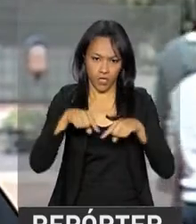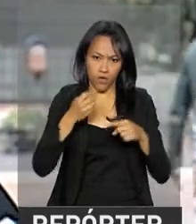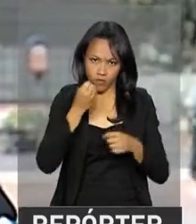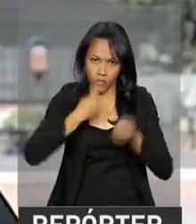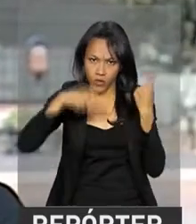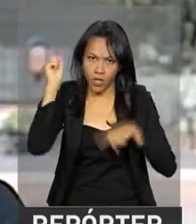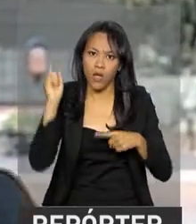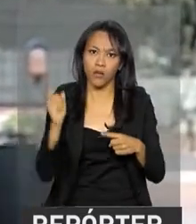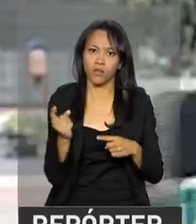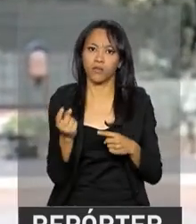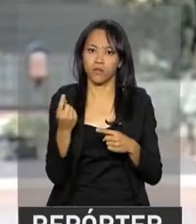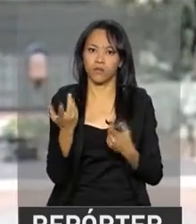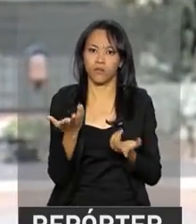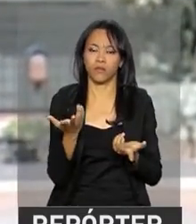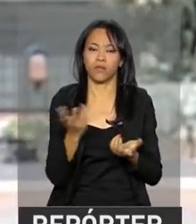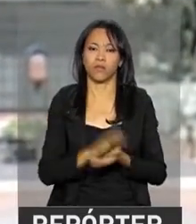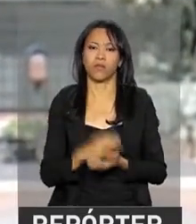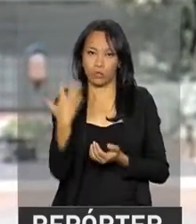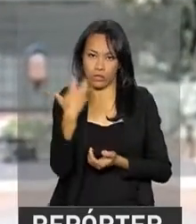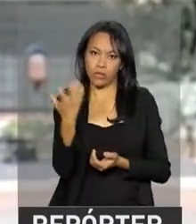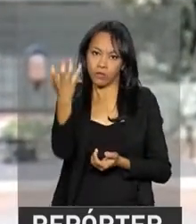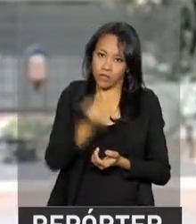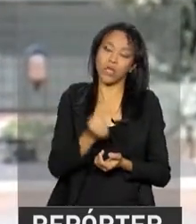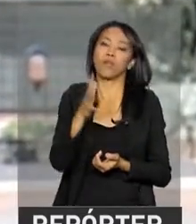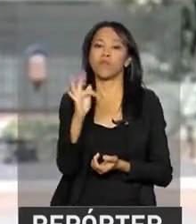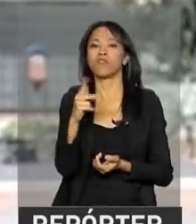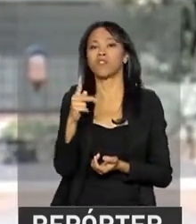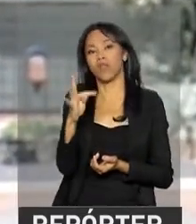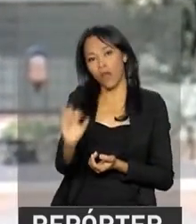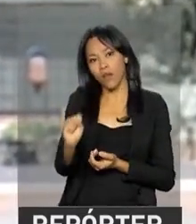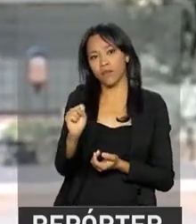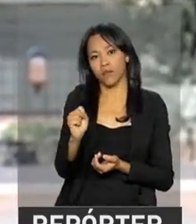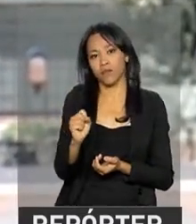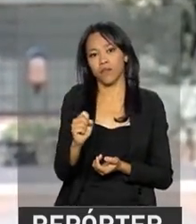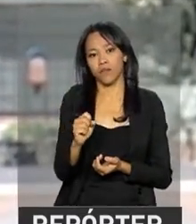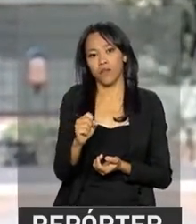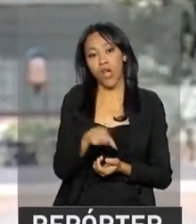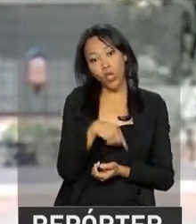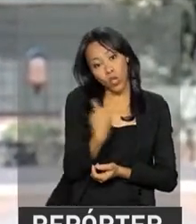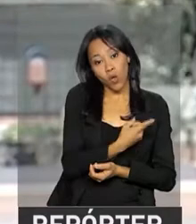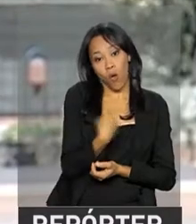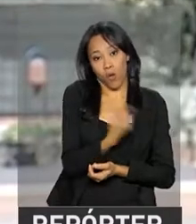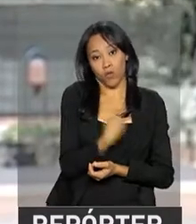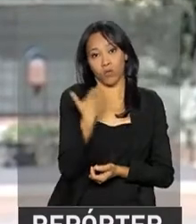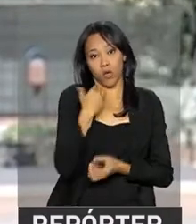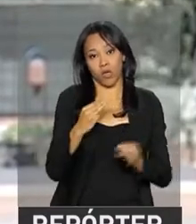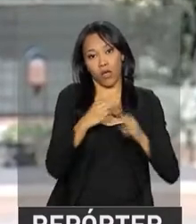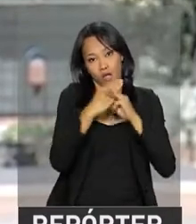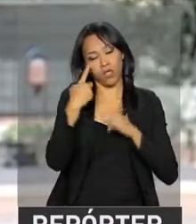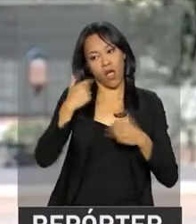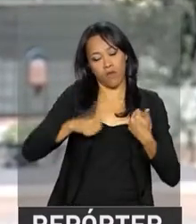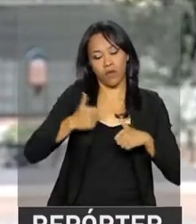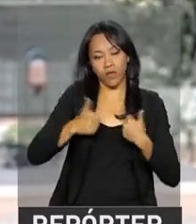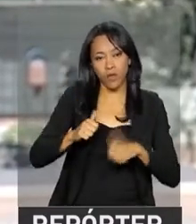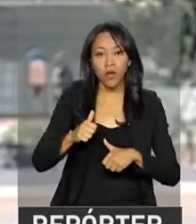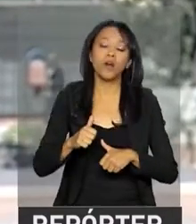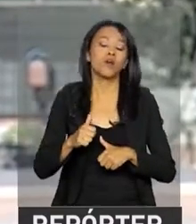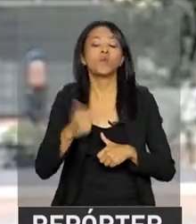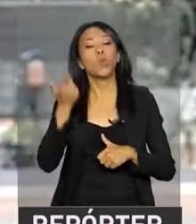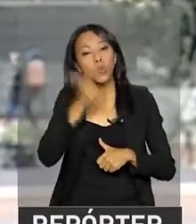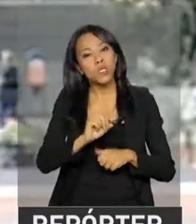atingir os objetivos nós da caixa é avaliamos como que cumprimos o nosso papel